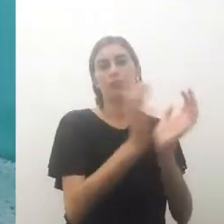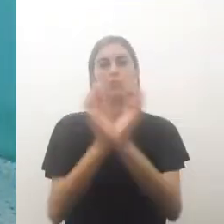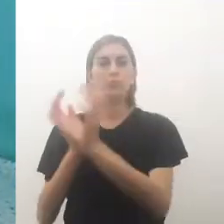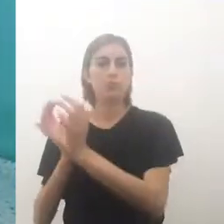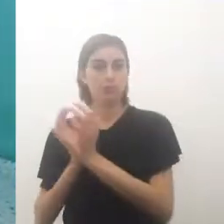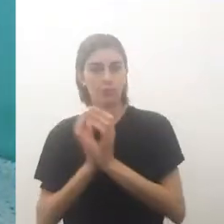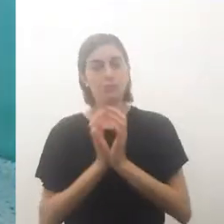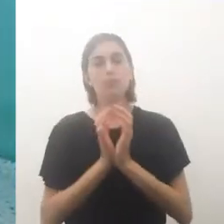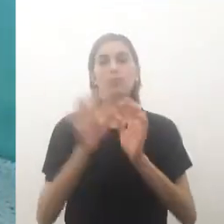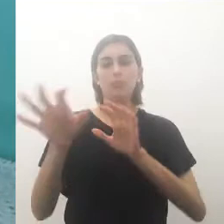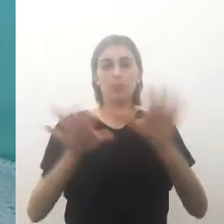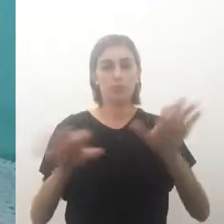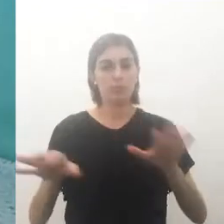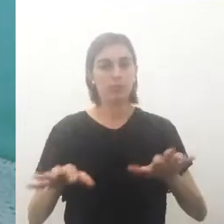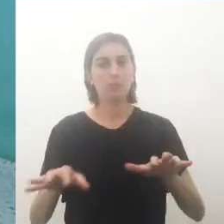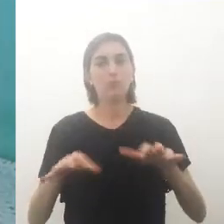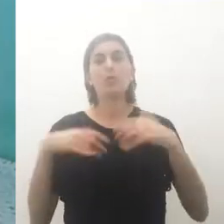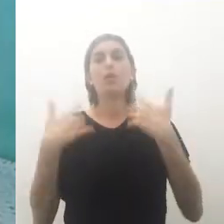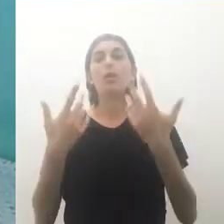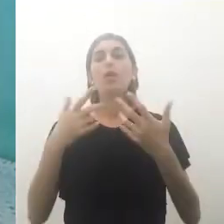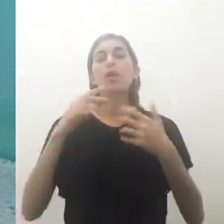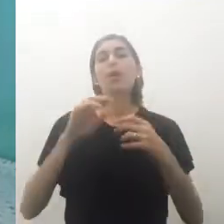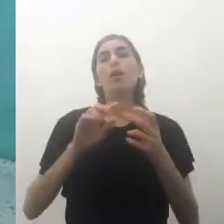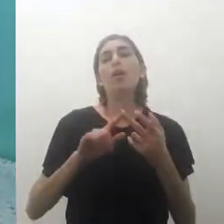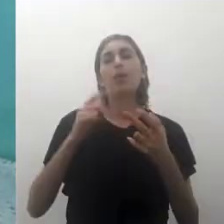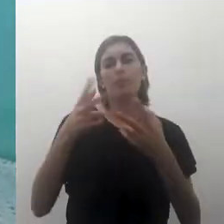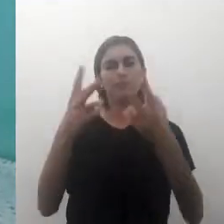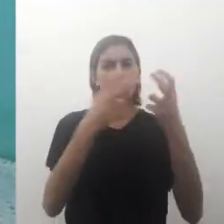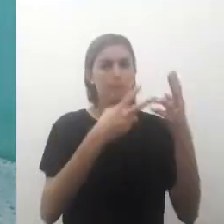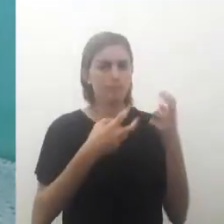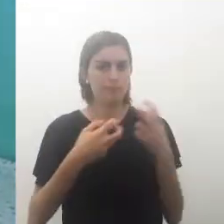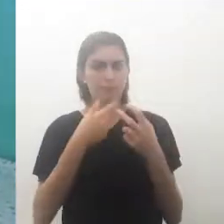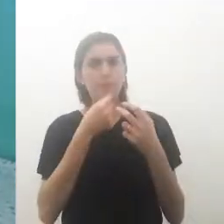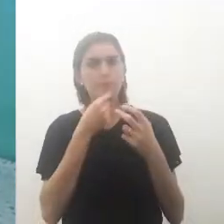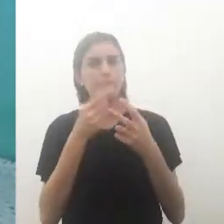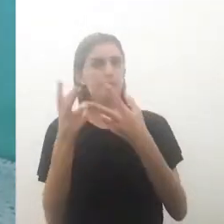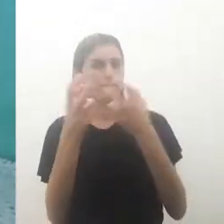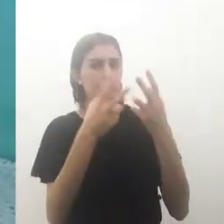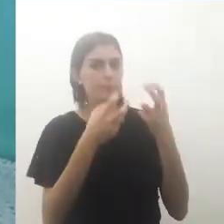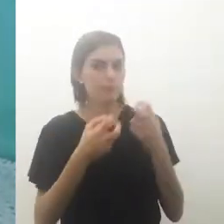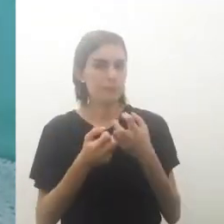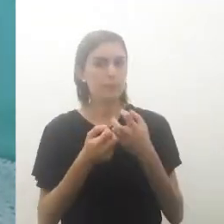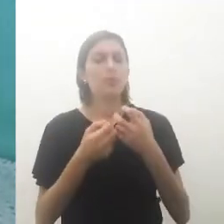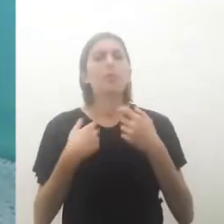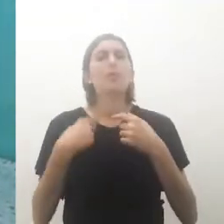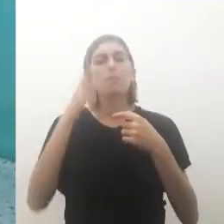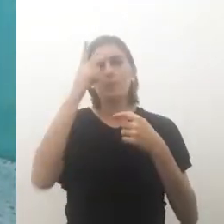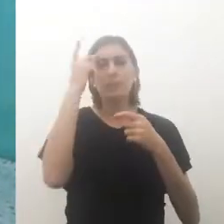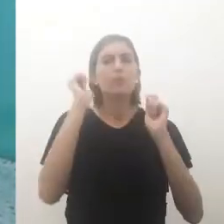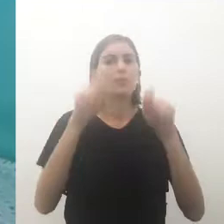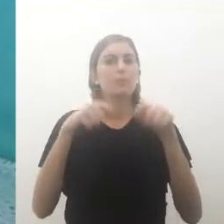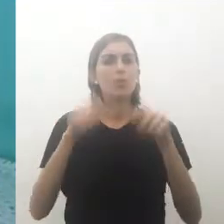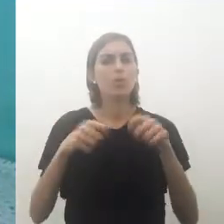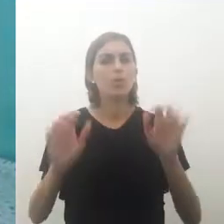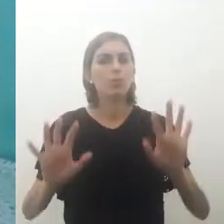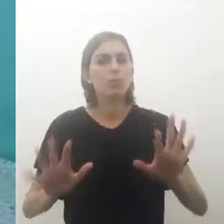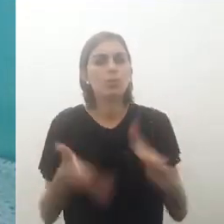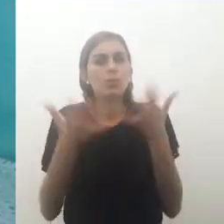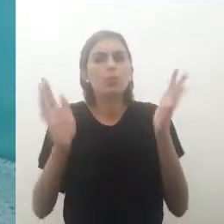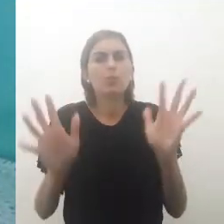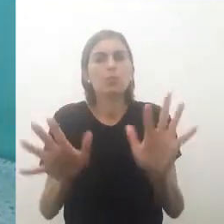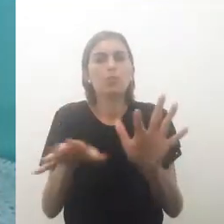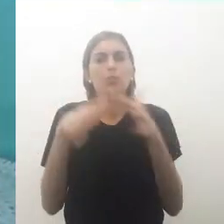cada departamento individualmente falando. Fayol, ele percebeu que as pessoas elas poderiam ser muito